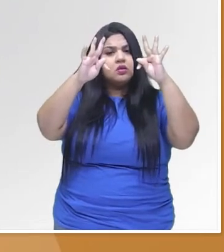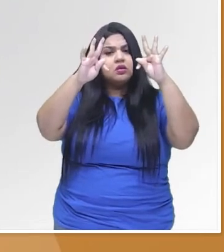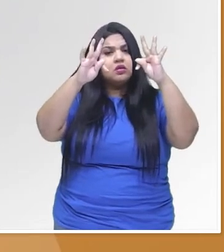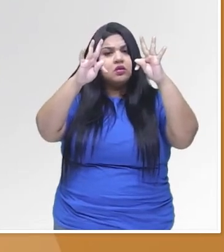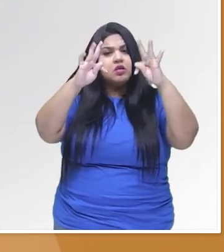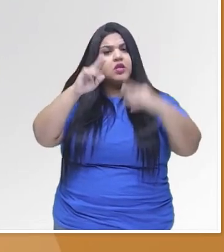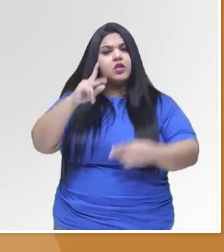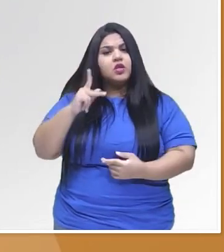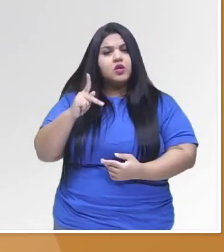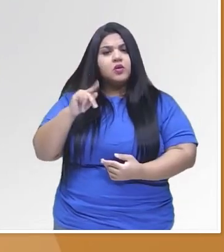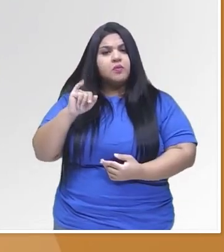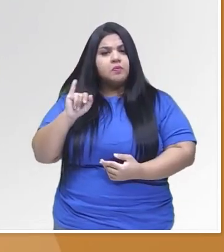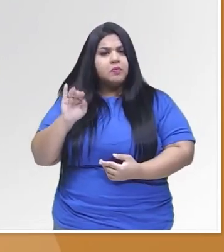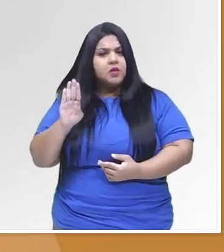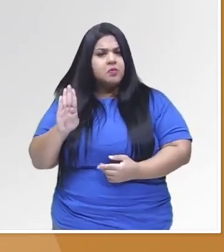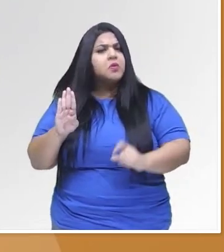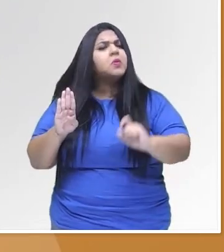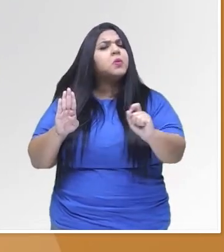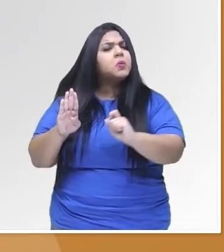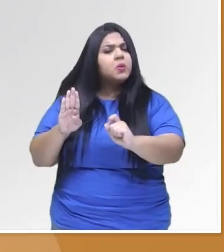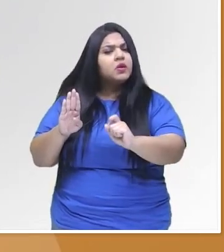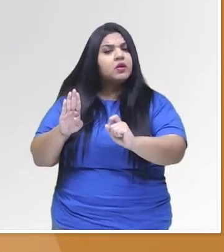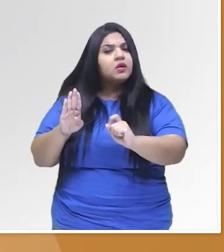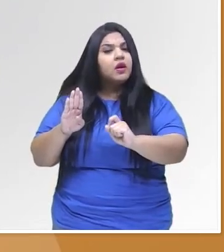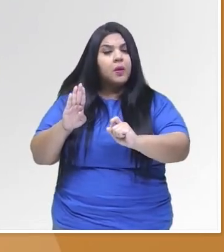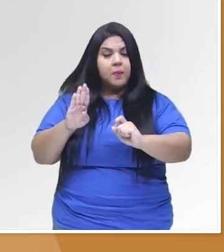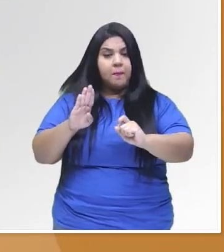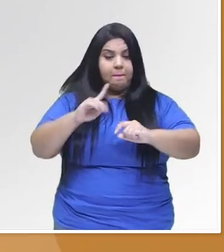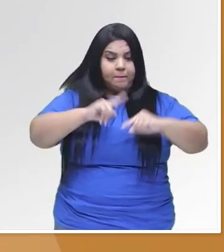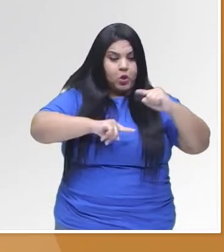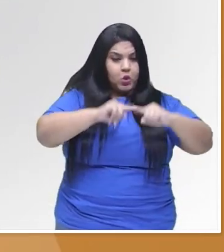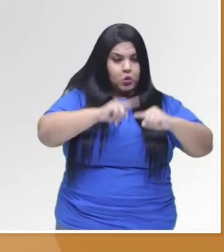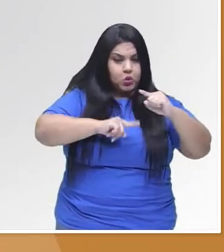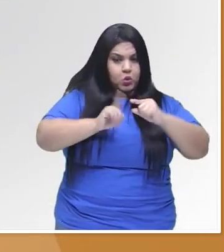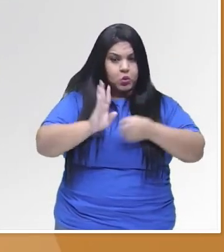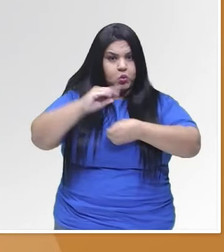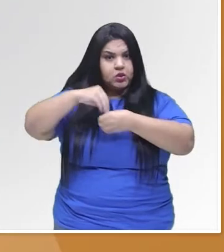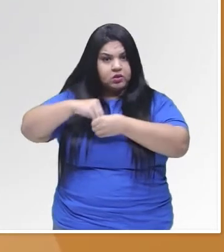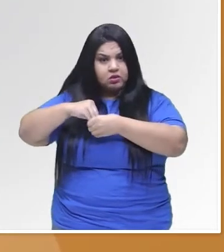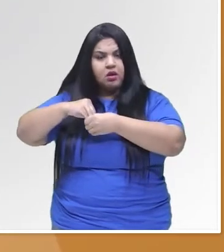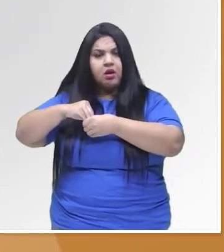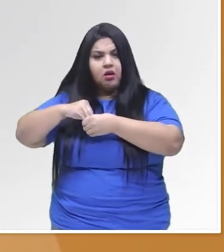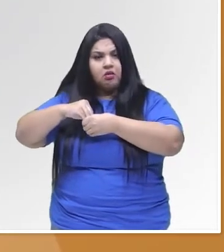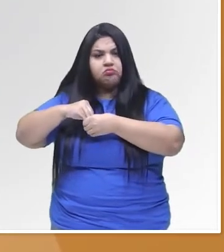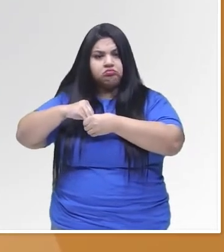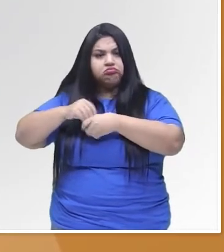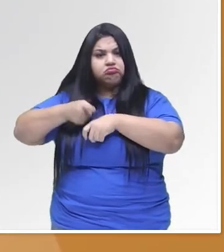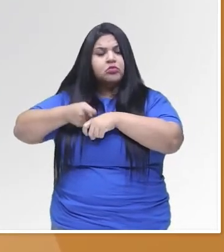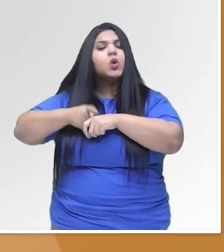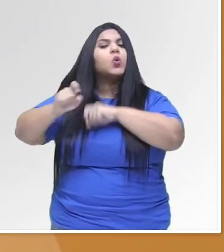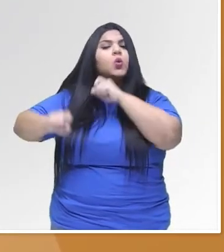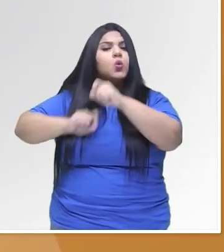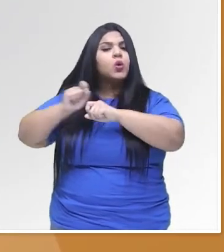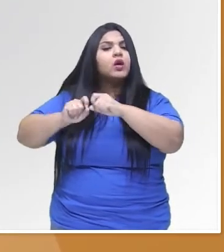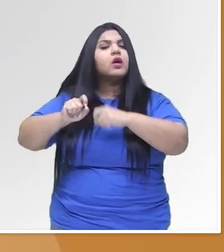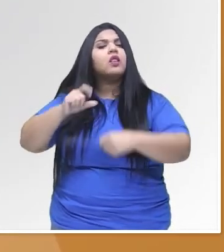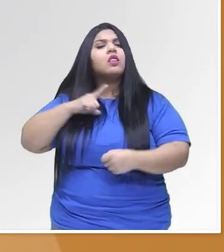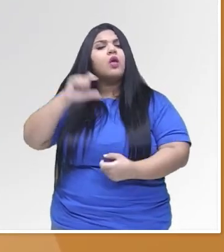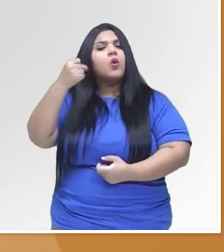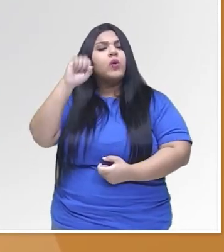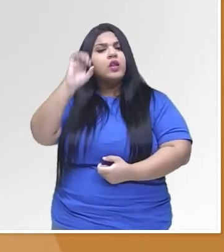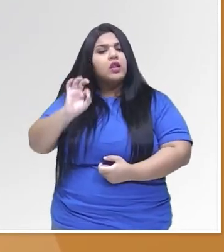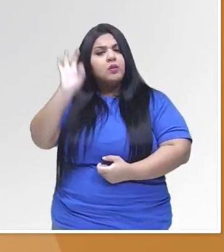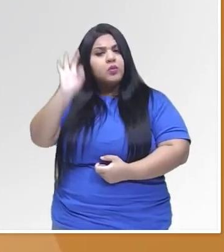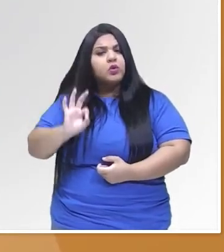PIB. O que é o PIB mesmo, pessoal? Produto Interno Bruto, que representa 80% das